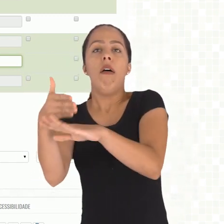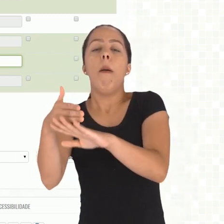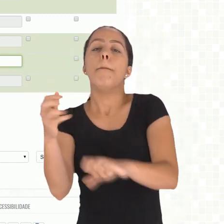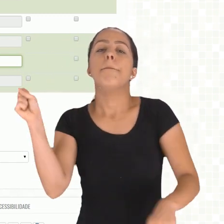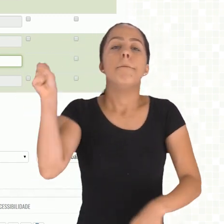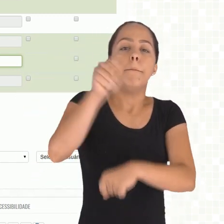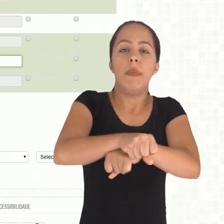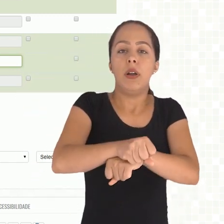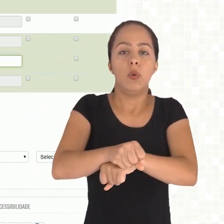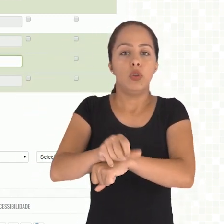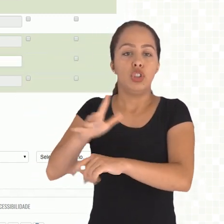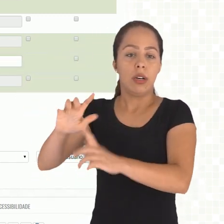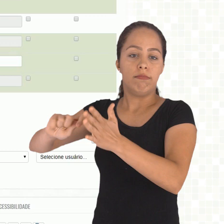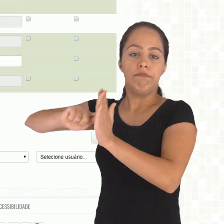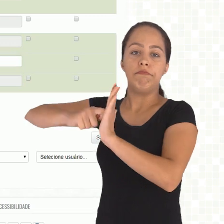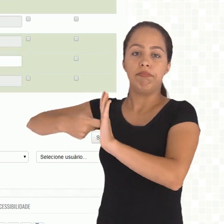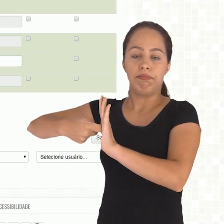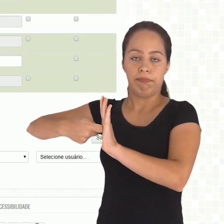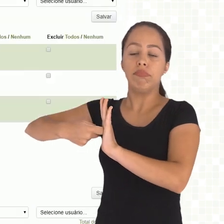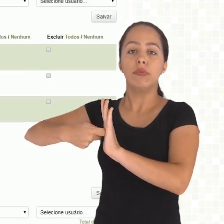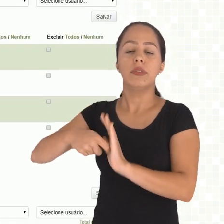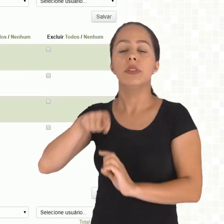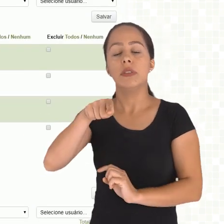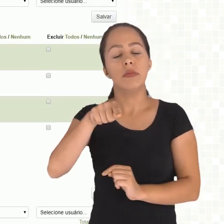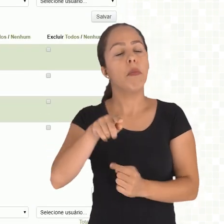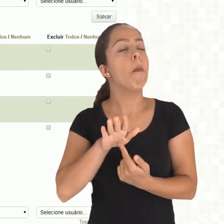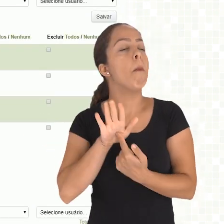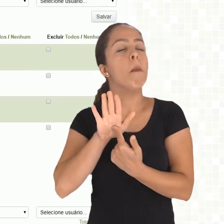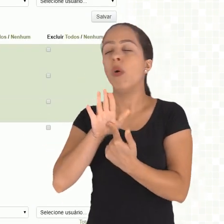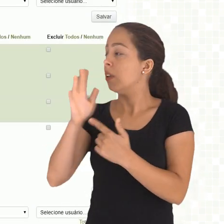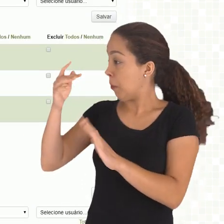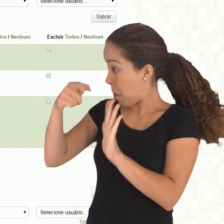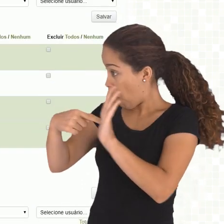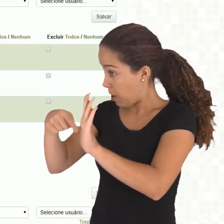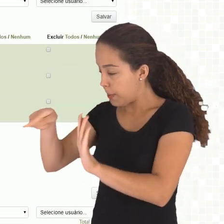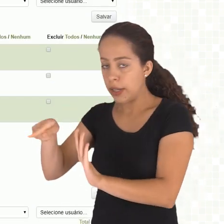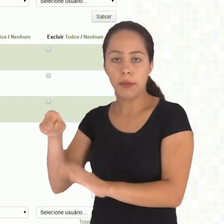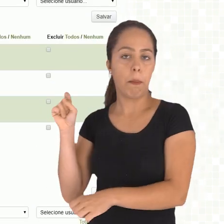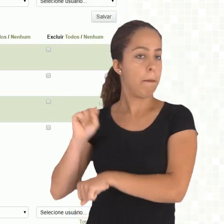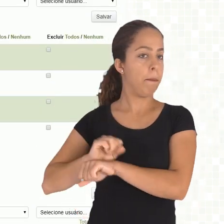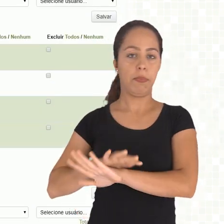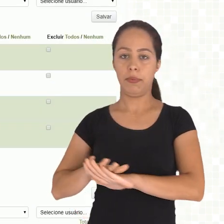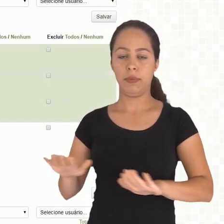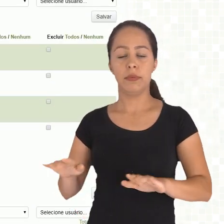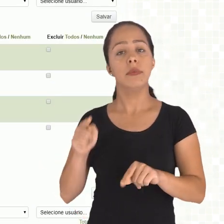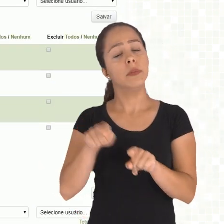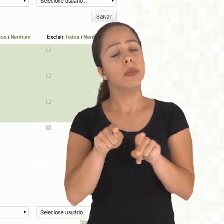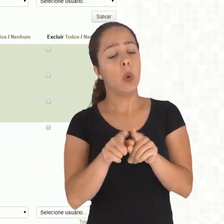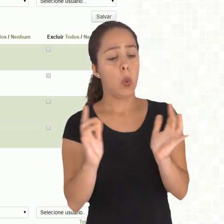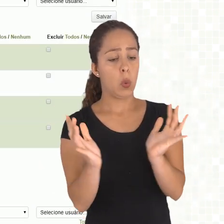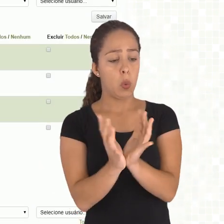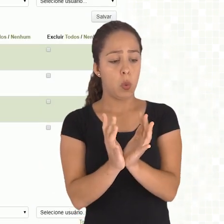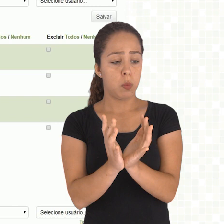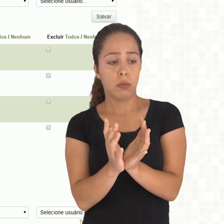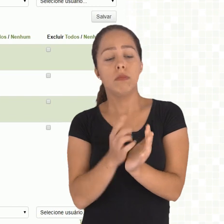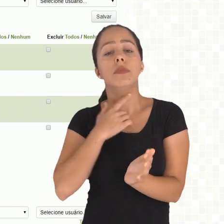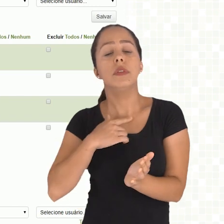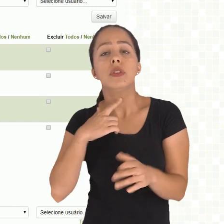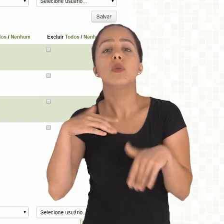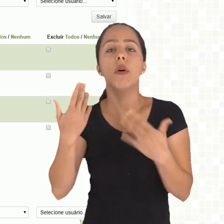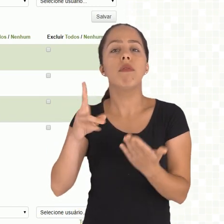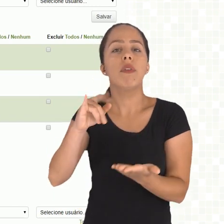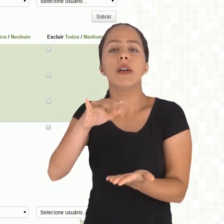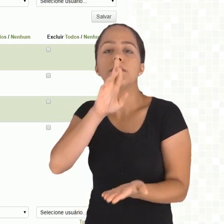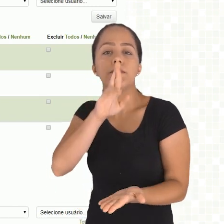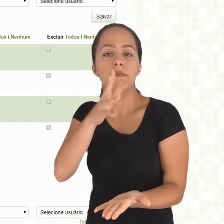para essa atividade então você vai ver todas as notas possíveis para aquela aquele item que no caso é o